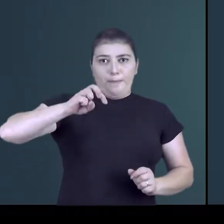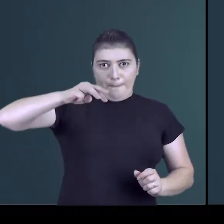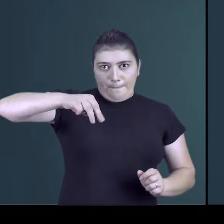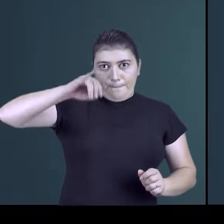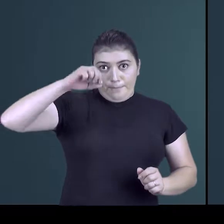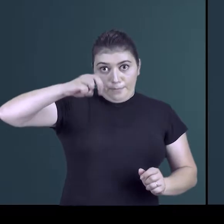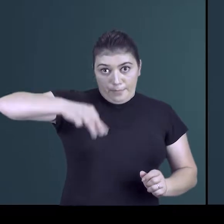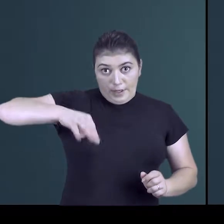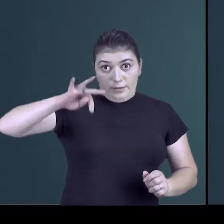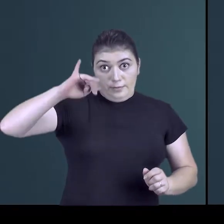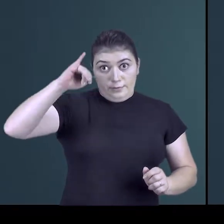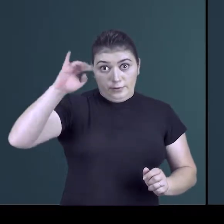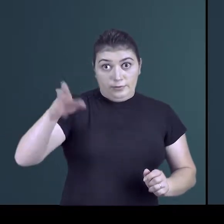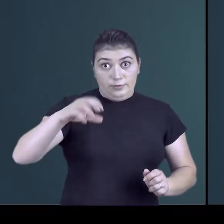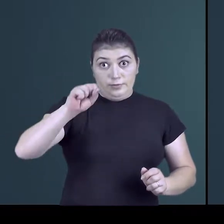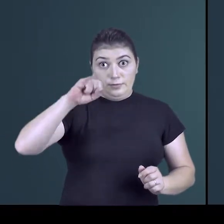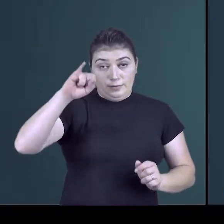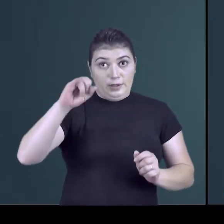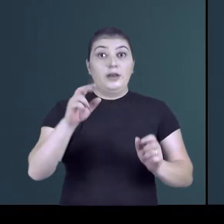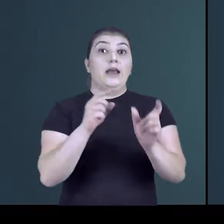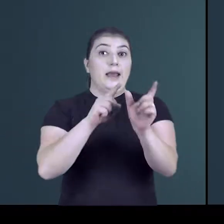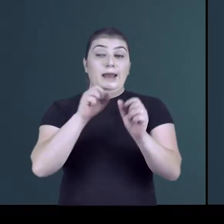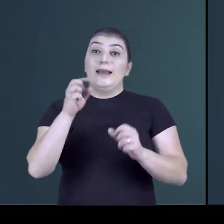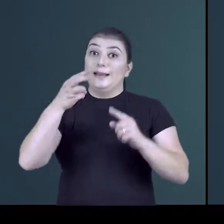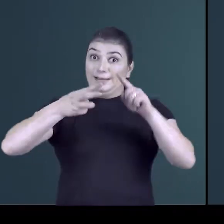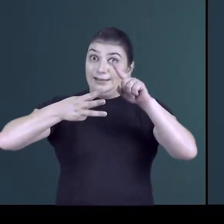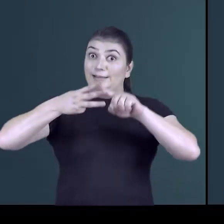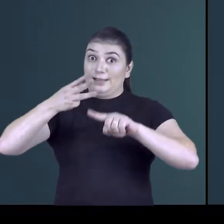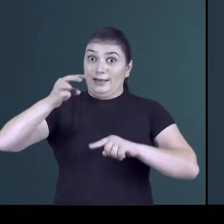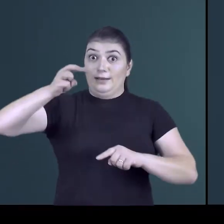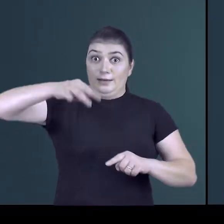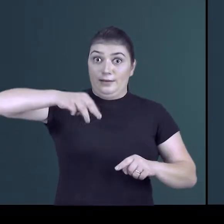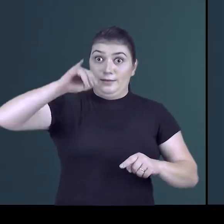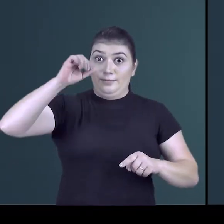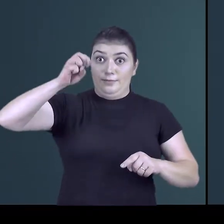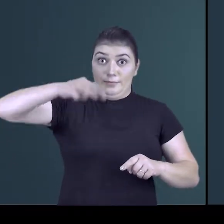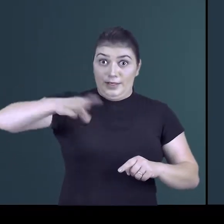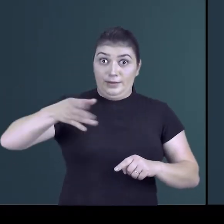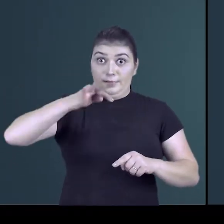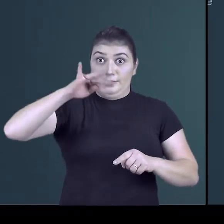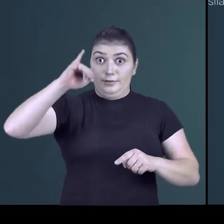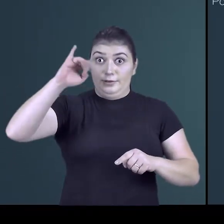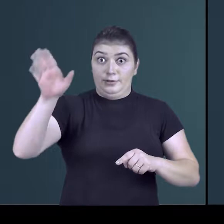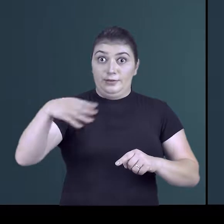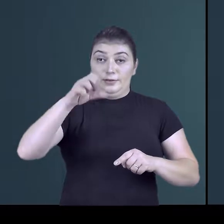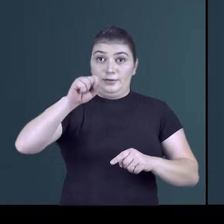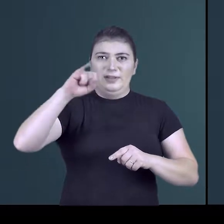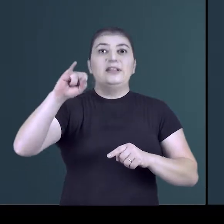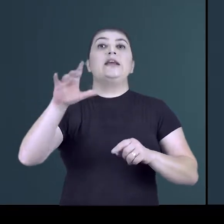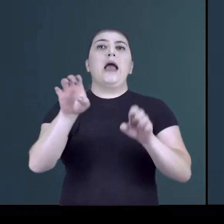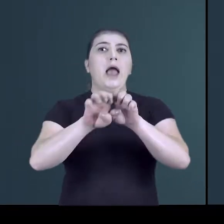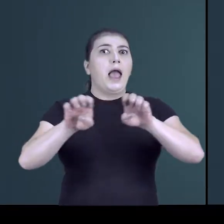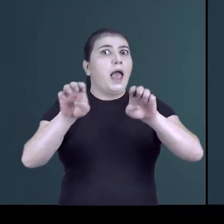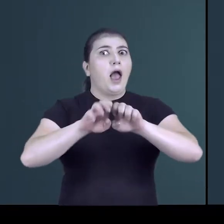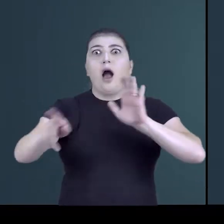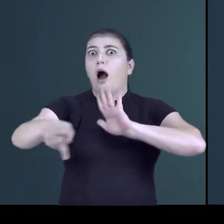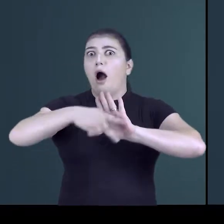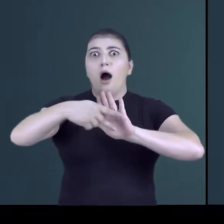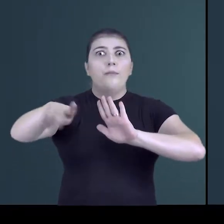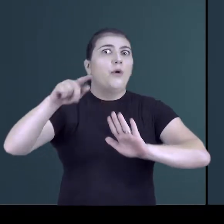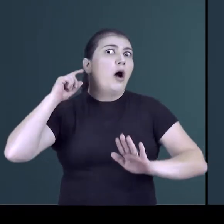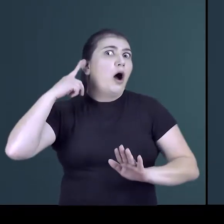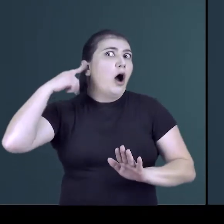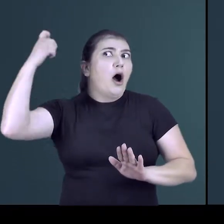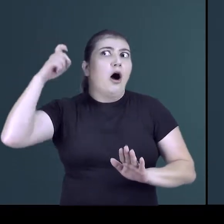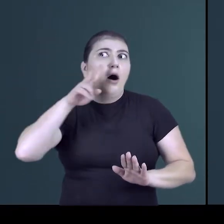si. Vejam que esses três, mim, ti, si, têm na sua própria estrutura um som